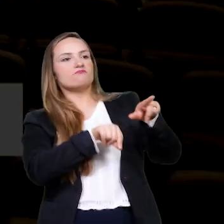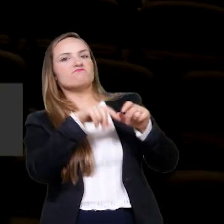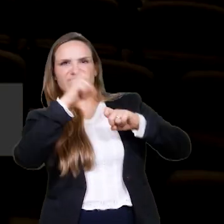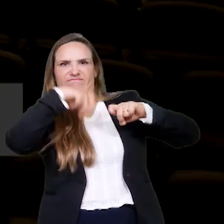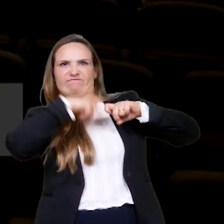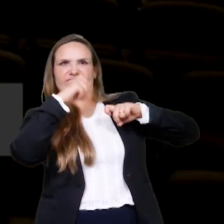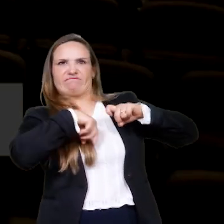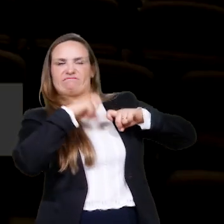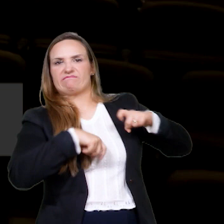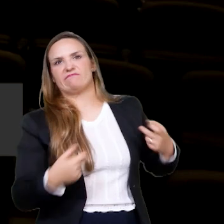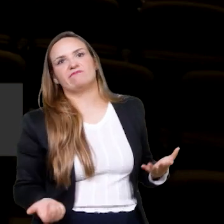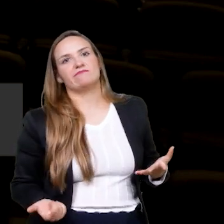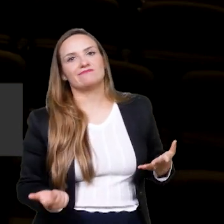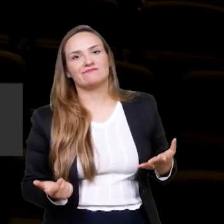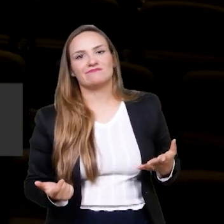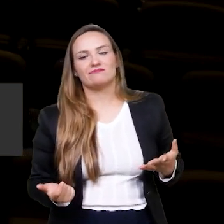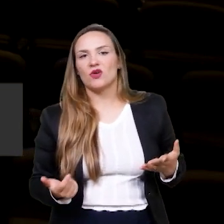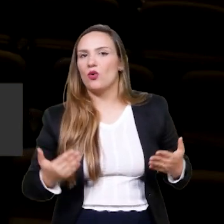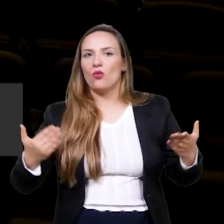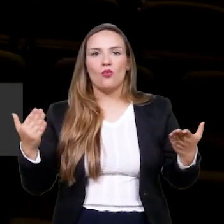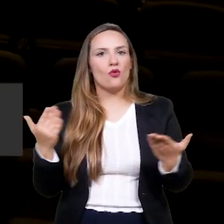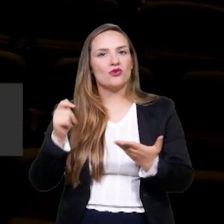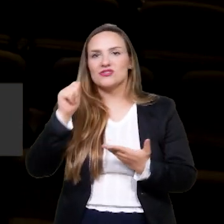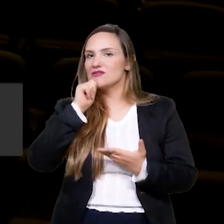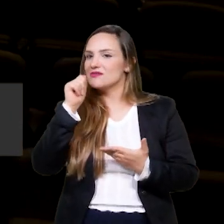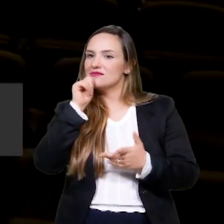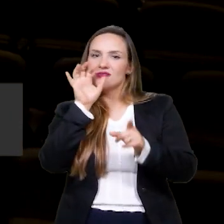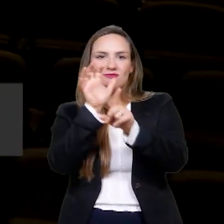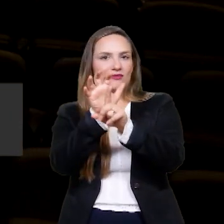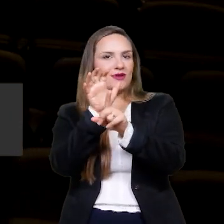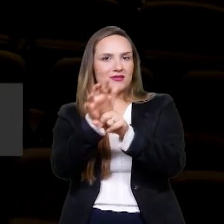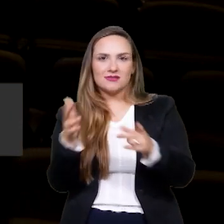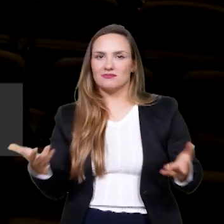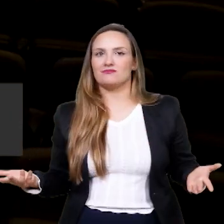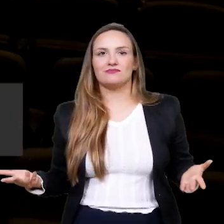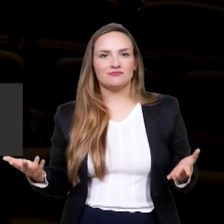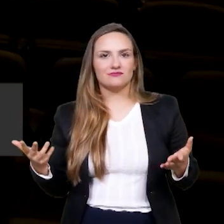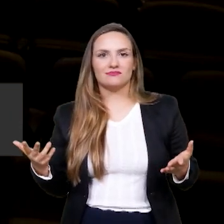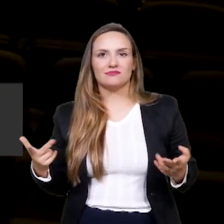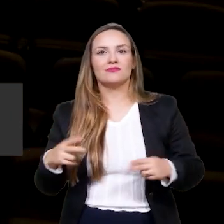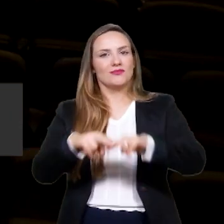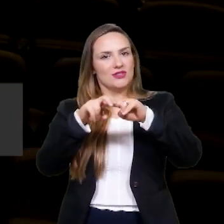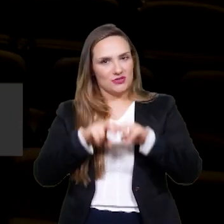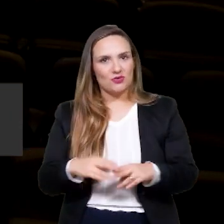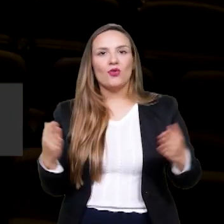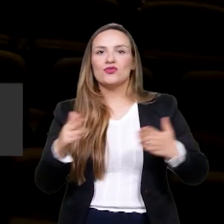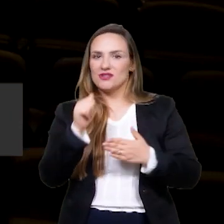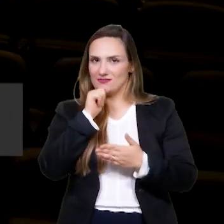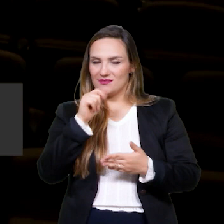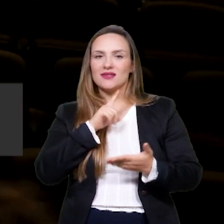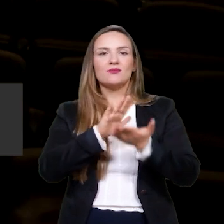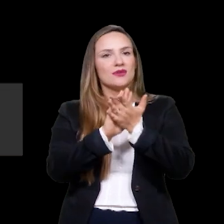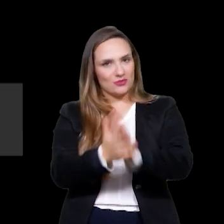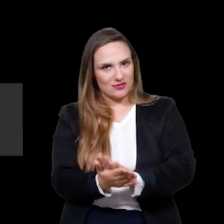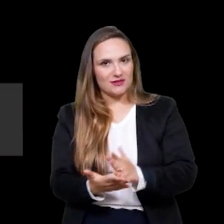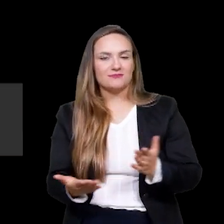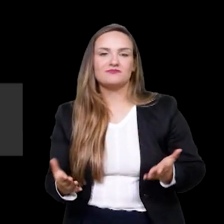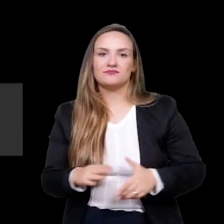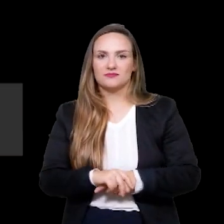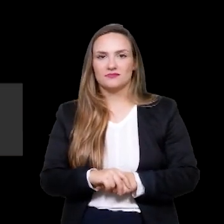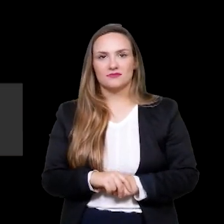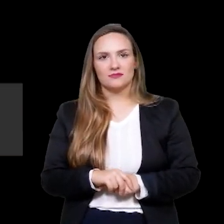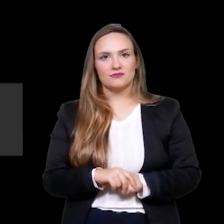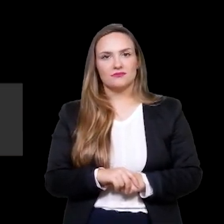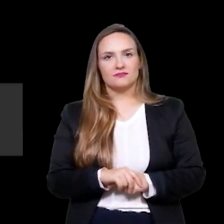esse resquício da escravidão, ele reflete ainda nos dias atuais. É por isso que ainda nós temos o racismo,